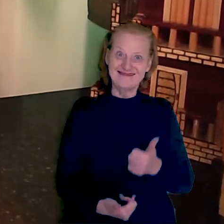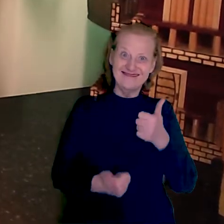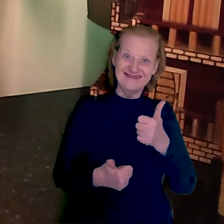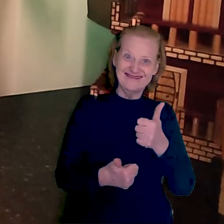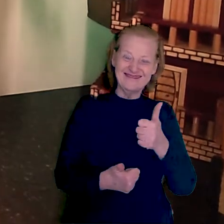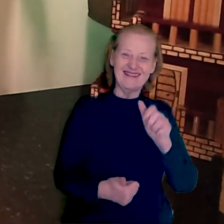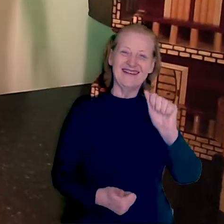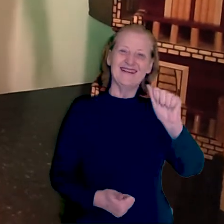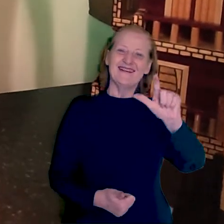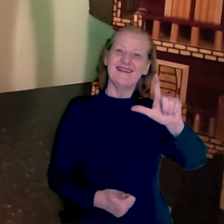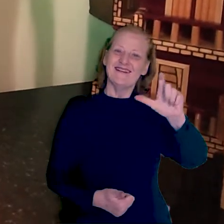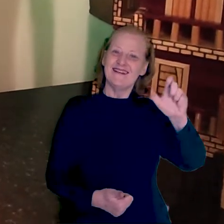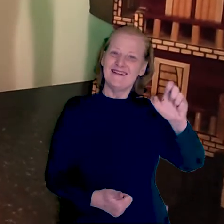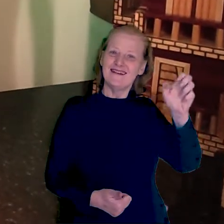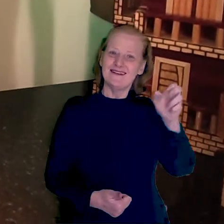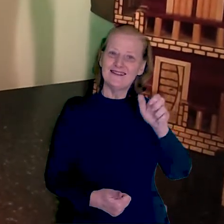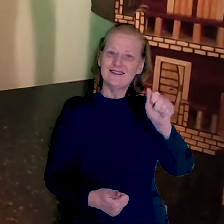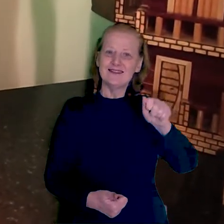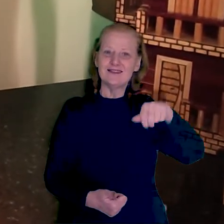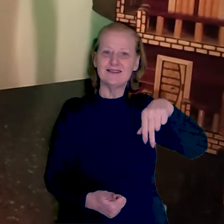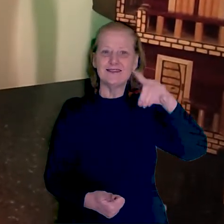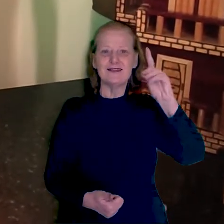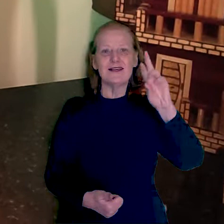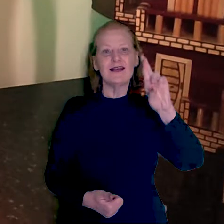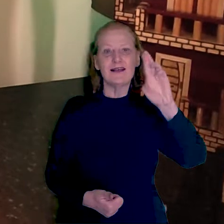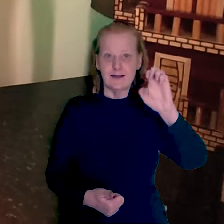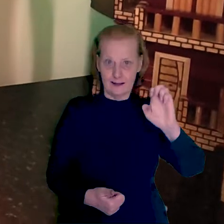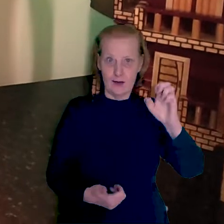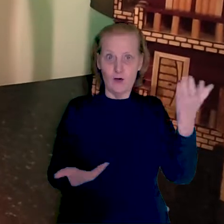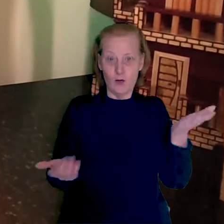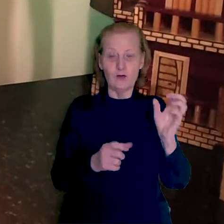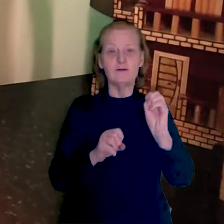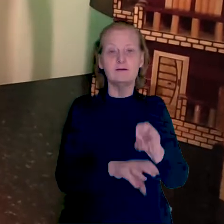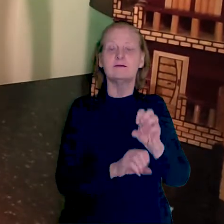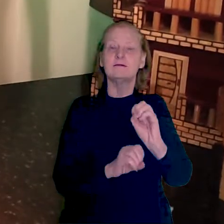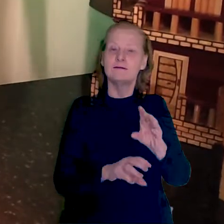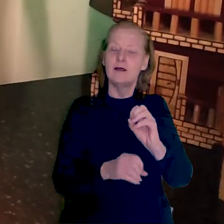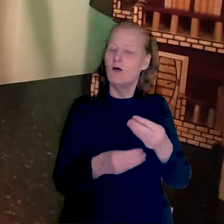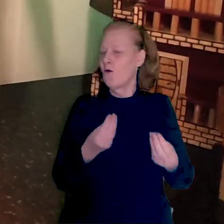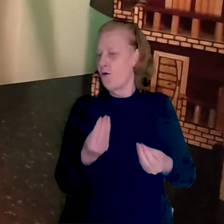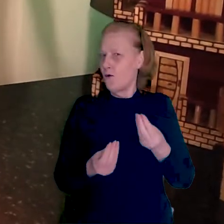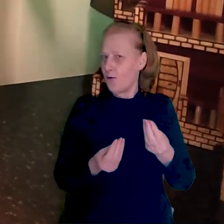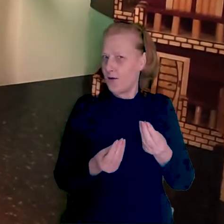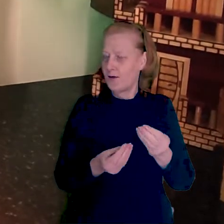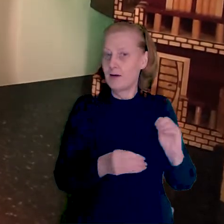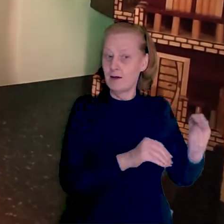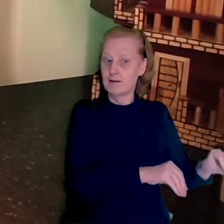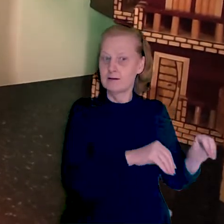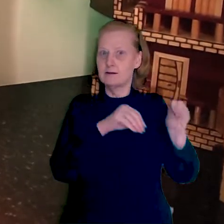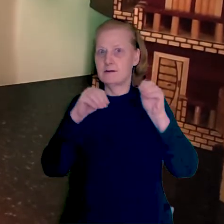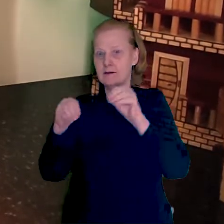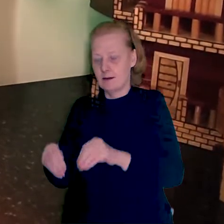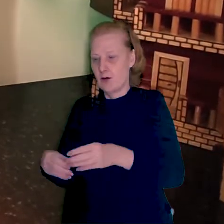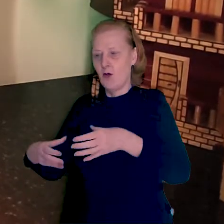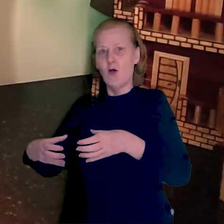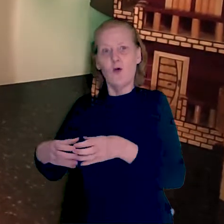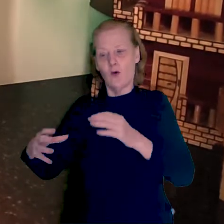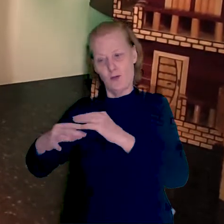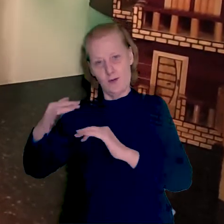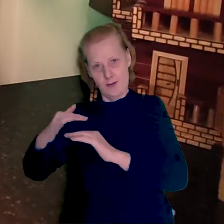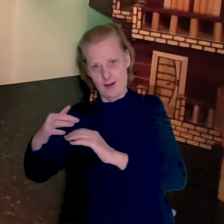Fala galerinha, tudo certo? Alexandre do Milho Ponário Thor. Hoje vamos ensinar vocês a fazer uma transferência de